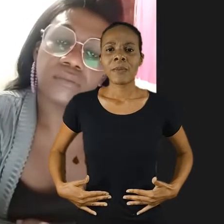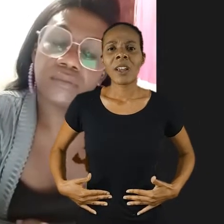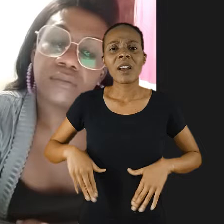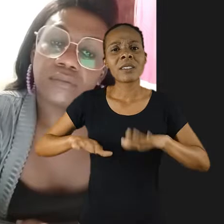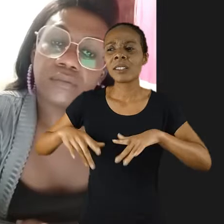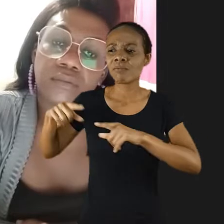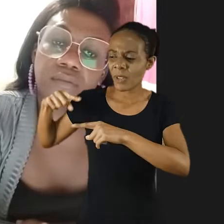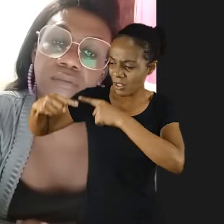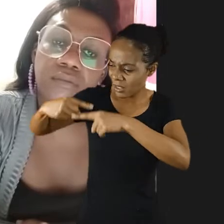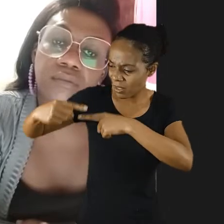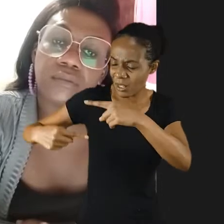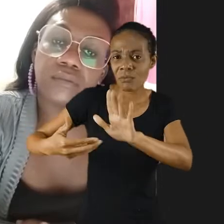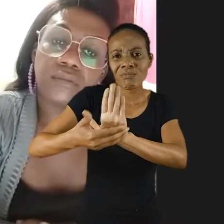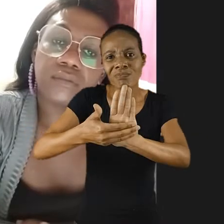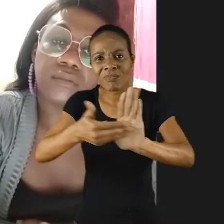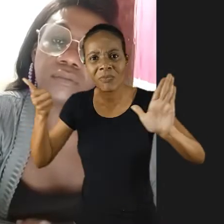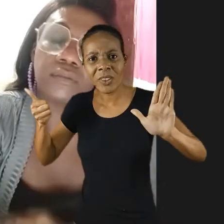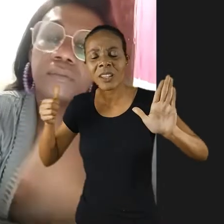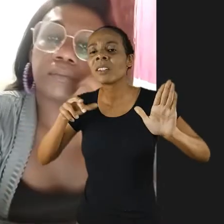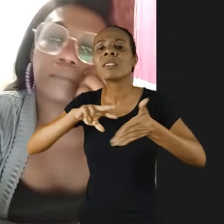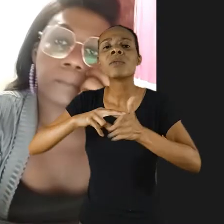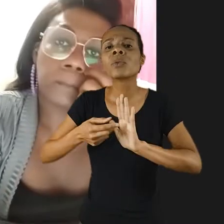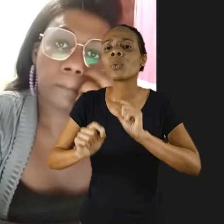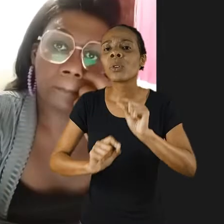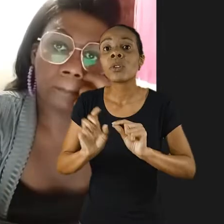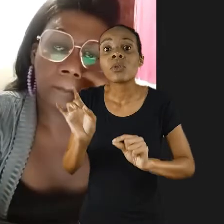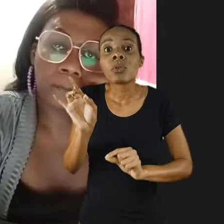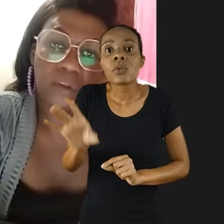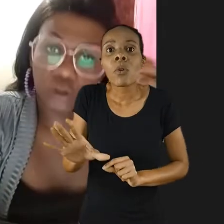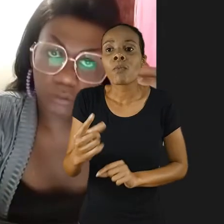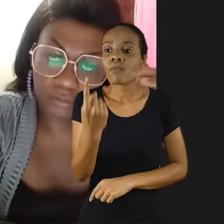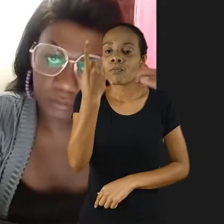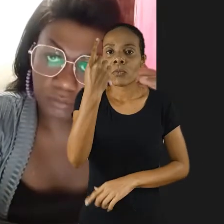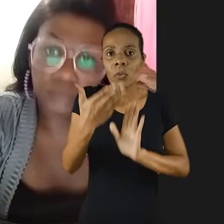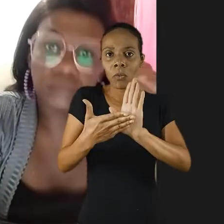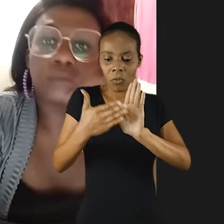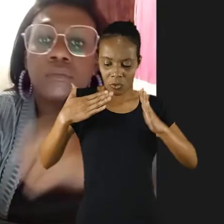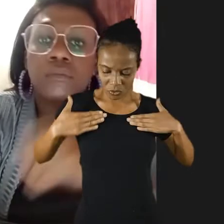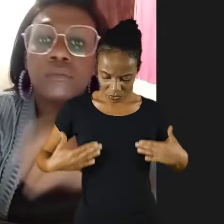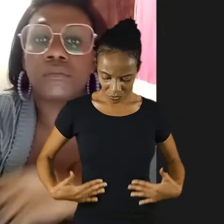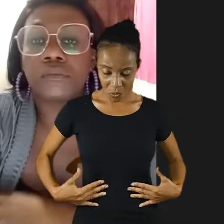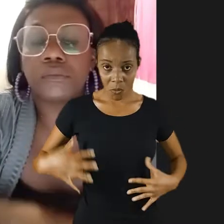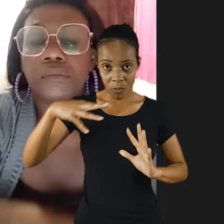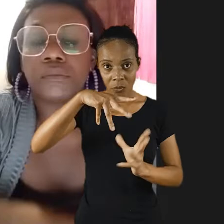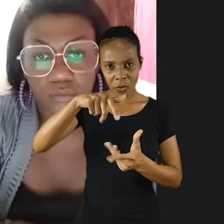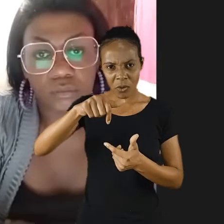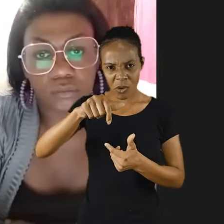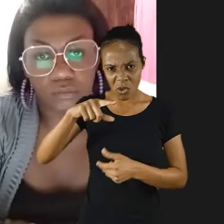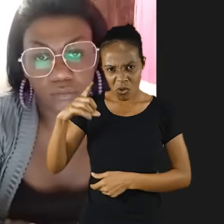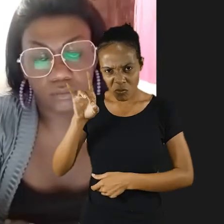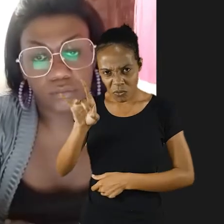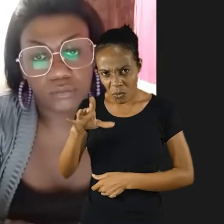e aí você é só um corpo no mundo. E a gente sabe que a gente não é só um corpo no mundo. A gente tem cabeça, a gente tem